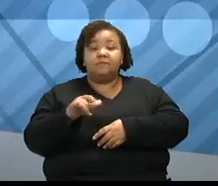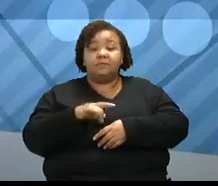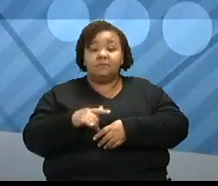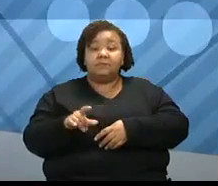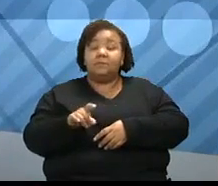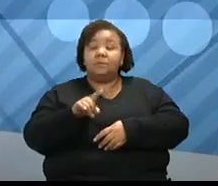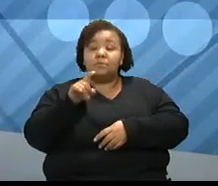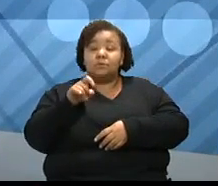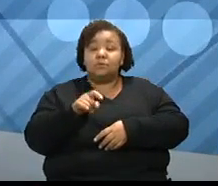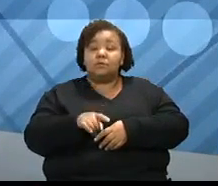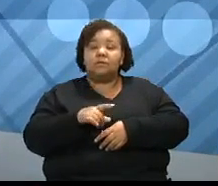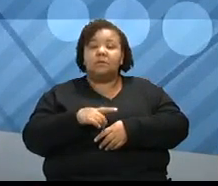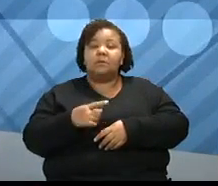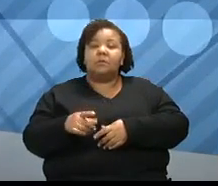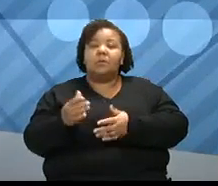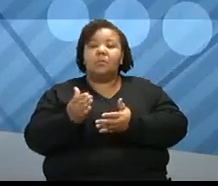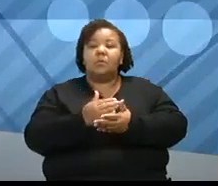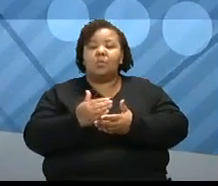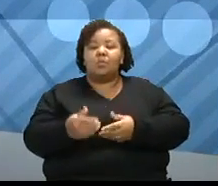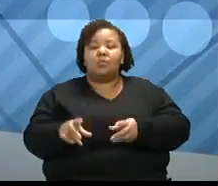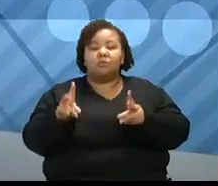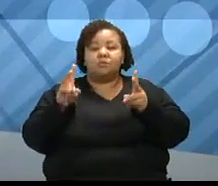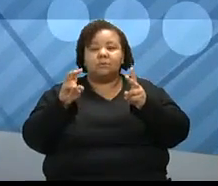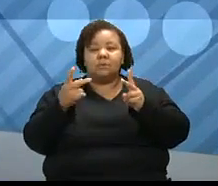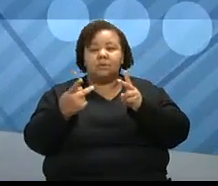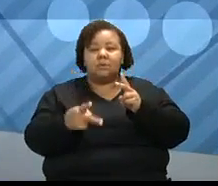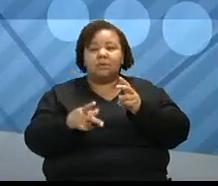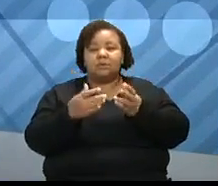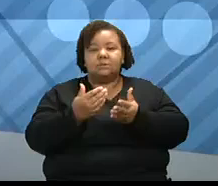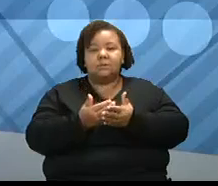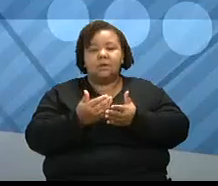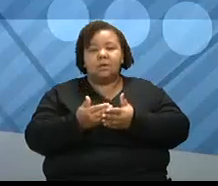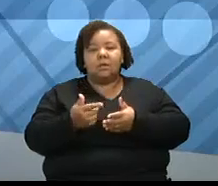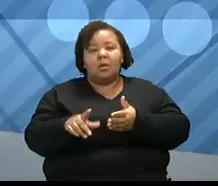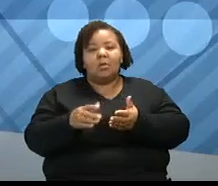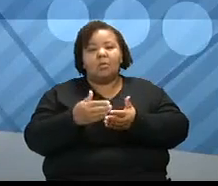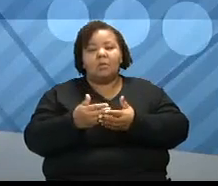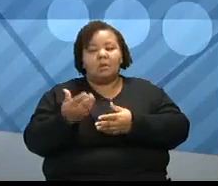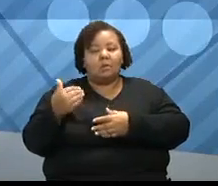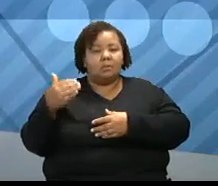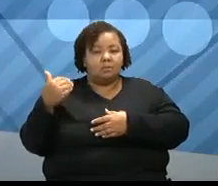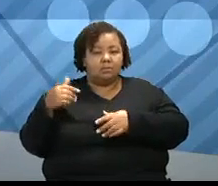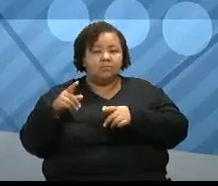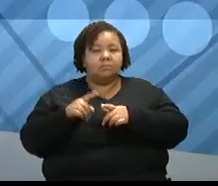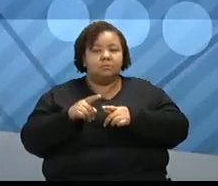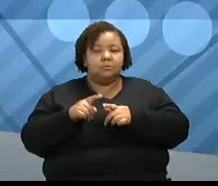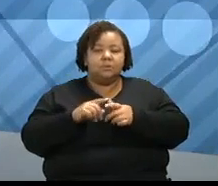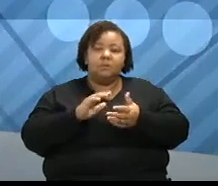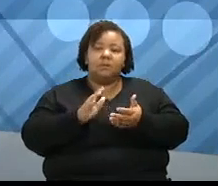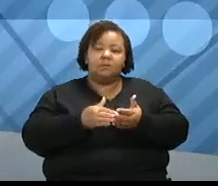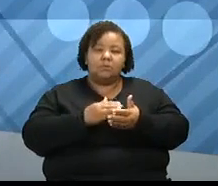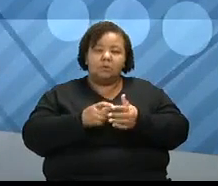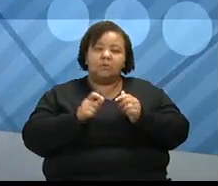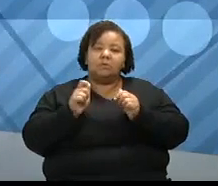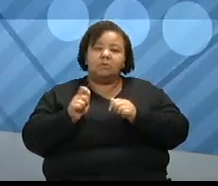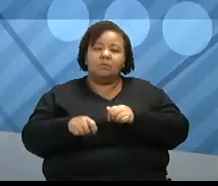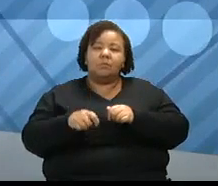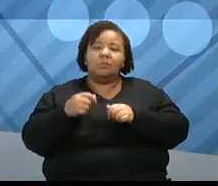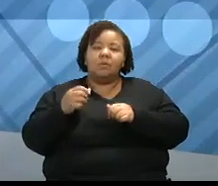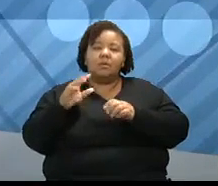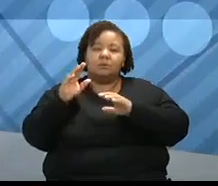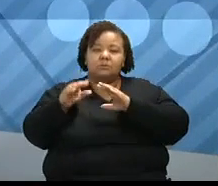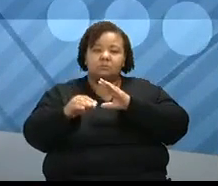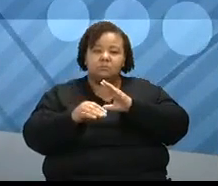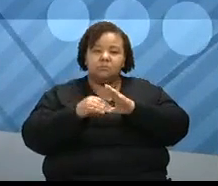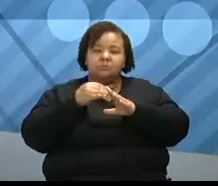alguma dúvida em relação a algum dos temas trabalhados em aulas anteriores, também no livro da disciplina, não esqueça de